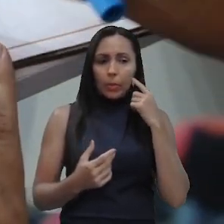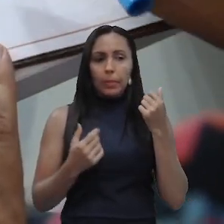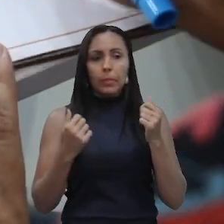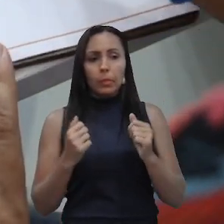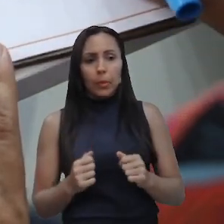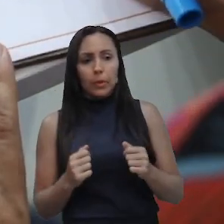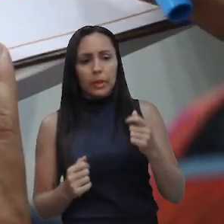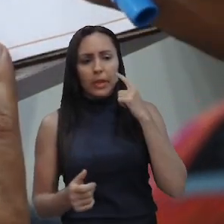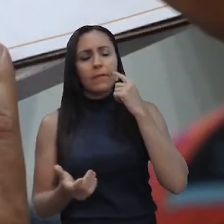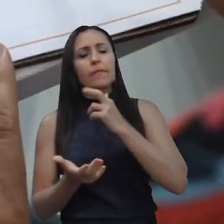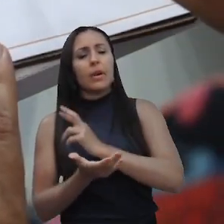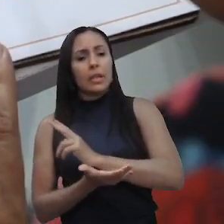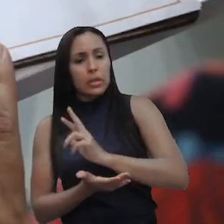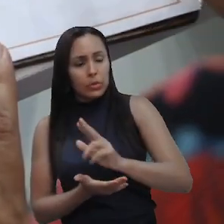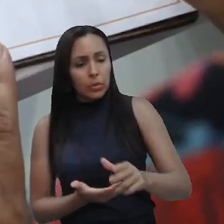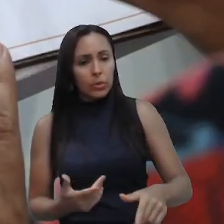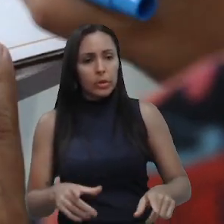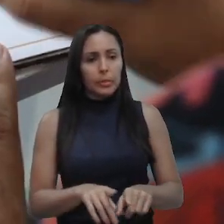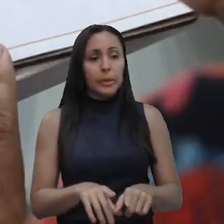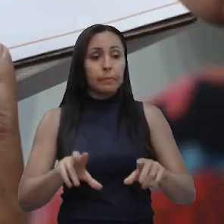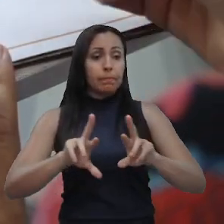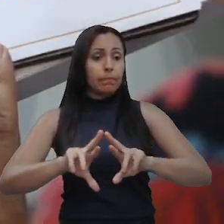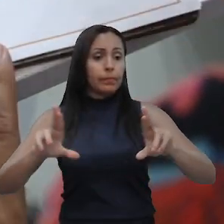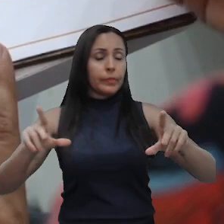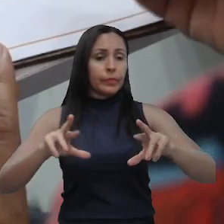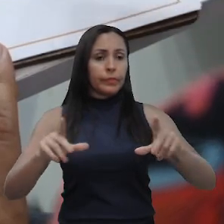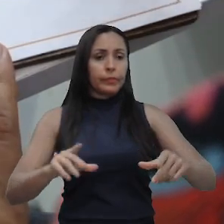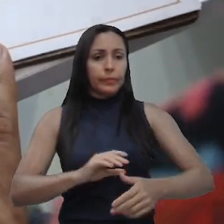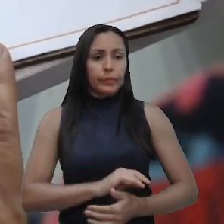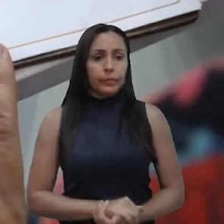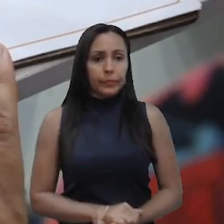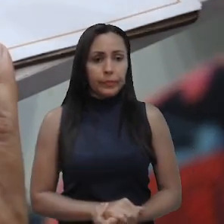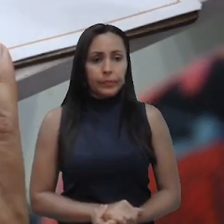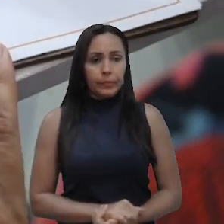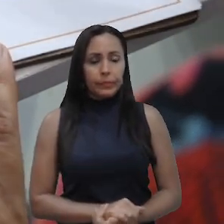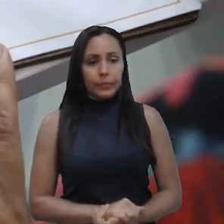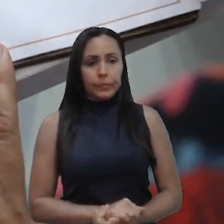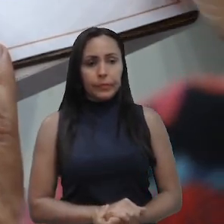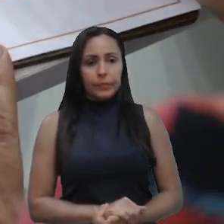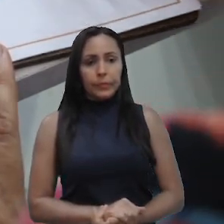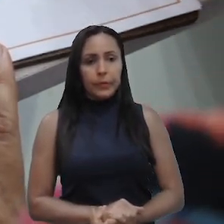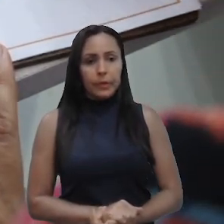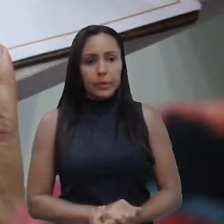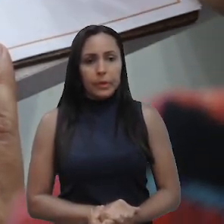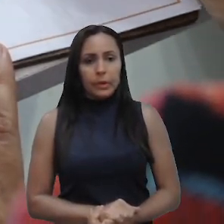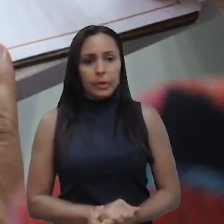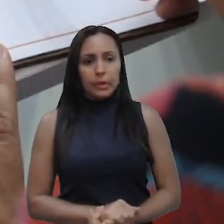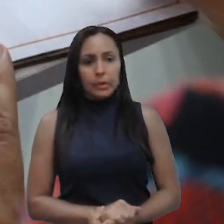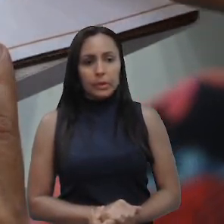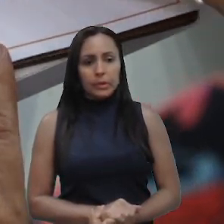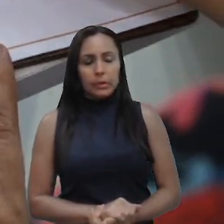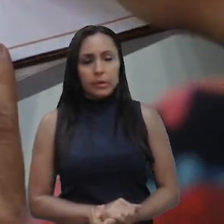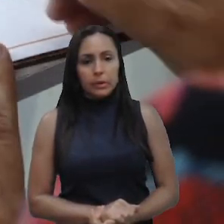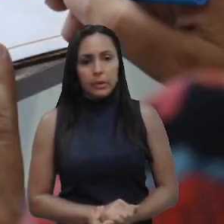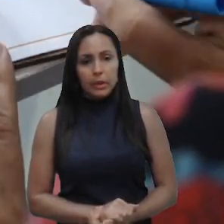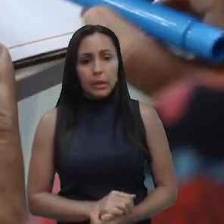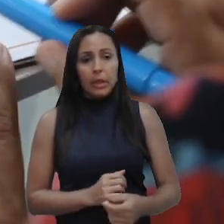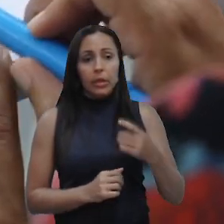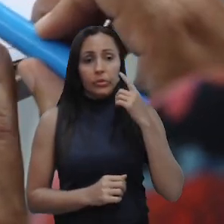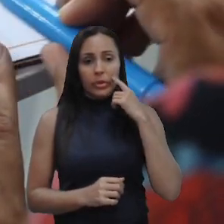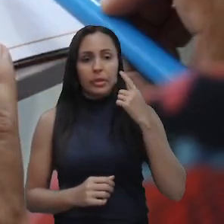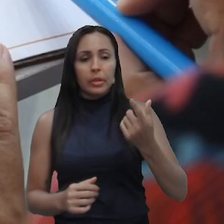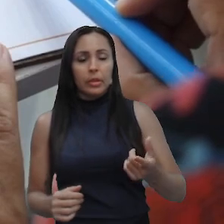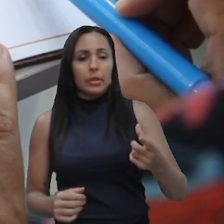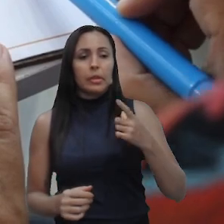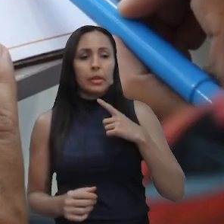com variações, colunas diferentes, e mesmo assim ainda ser um grid de coluna. Imagina que aqui a gente tem esse grid com